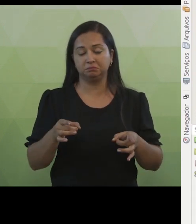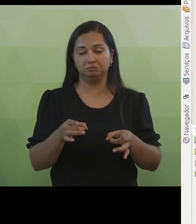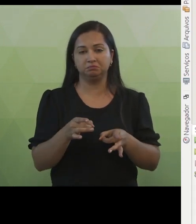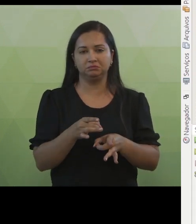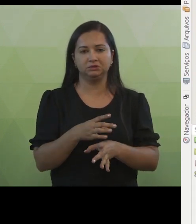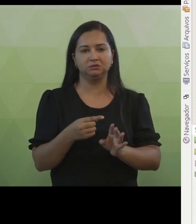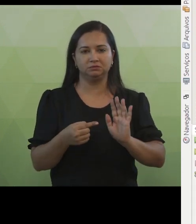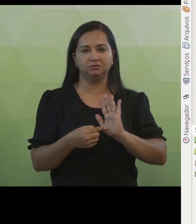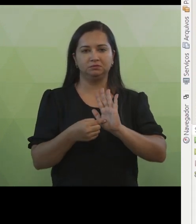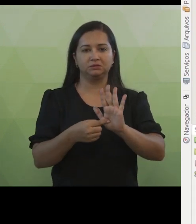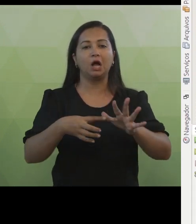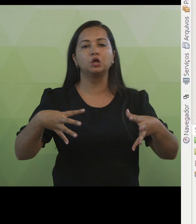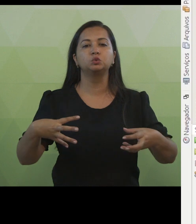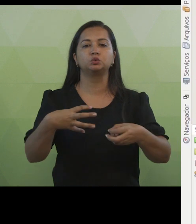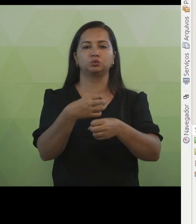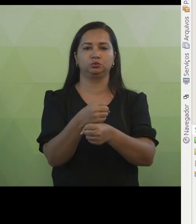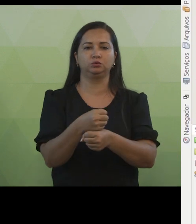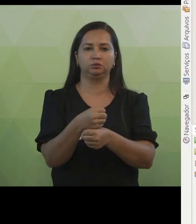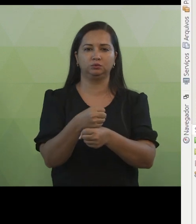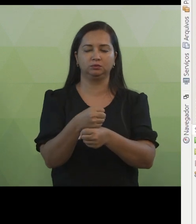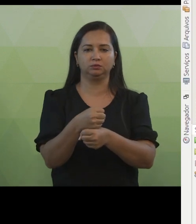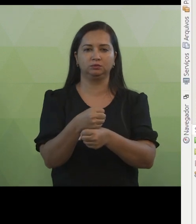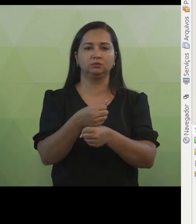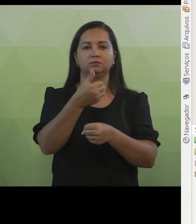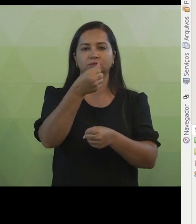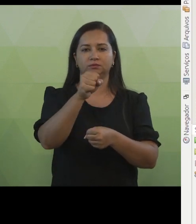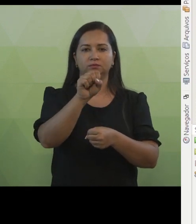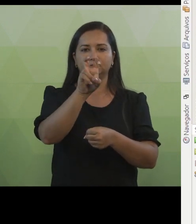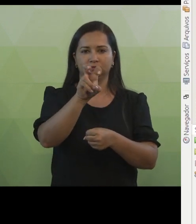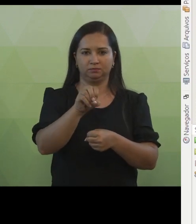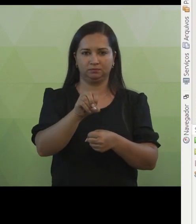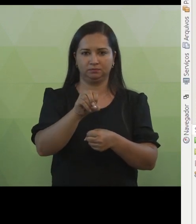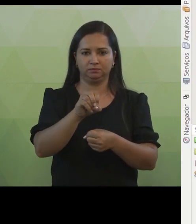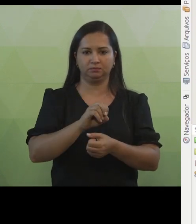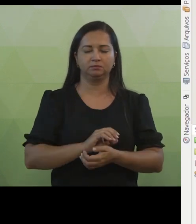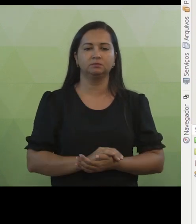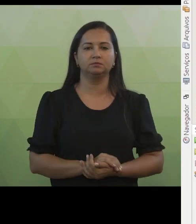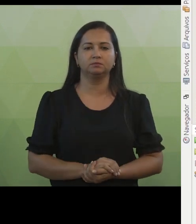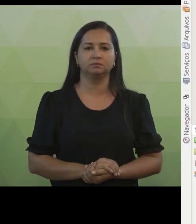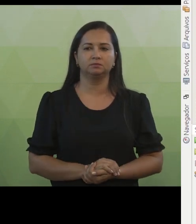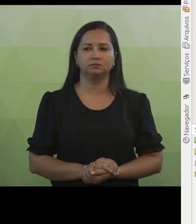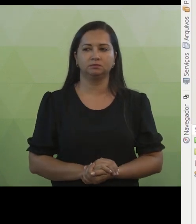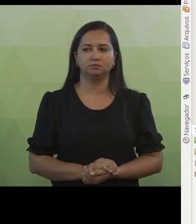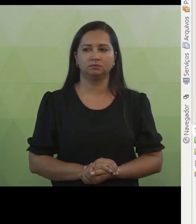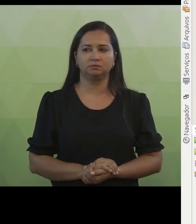aqui novamente, então o total da bonificação é 850.